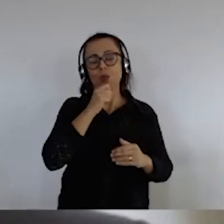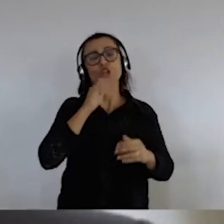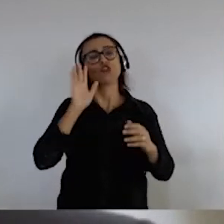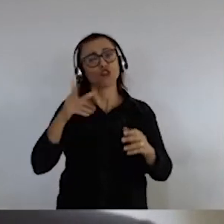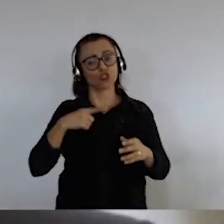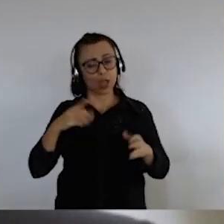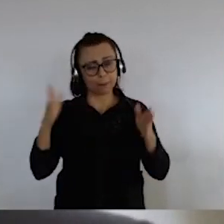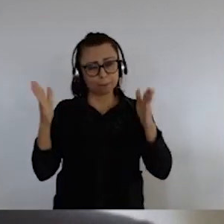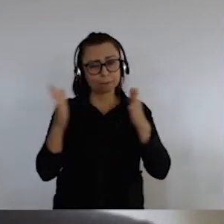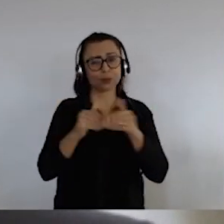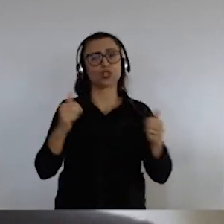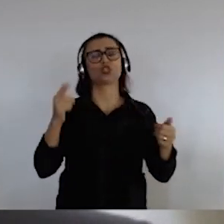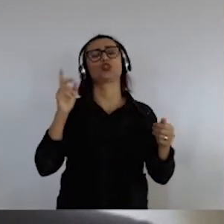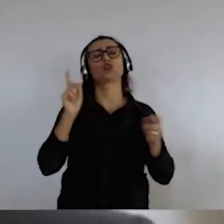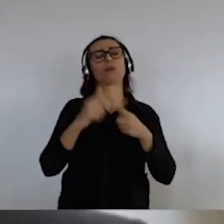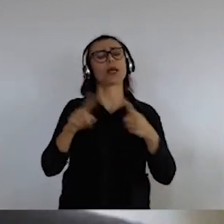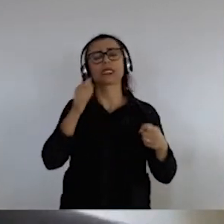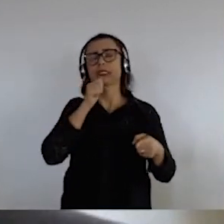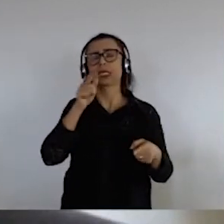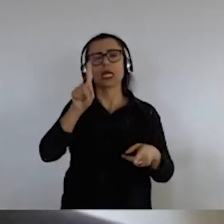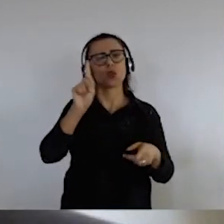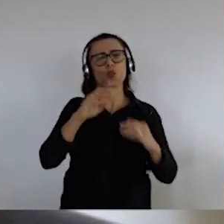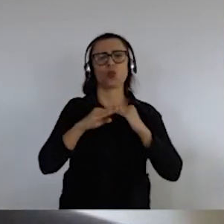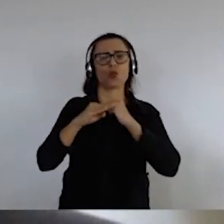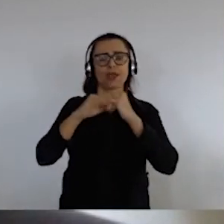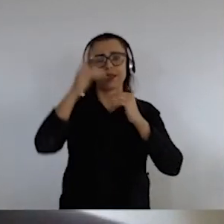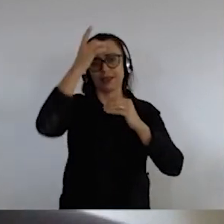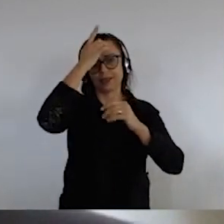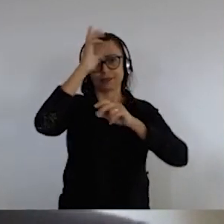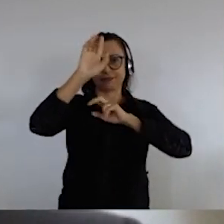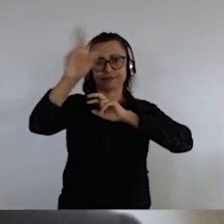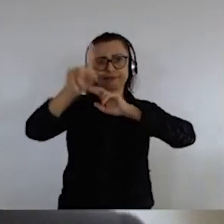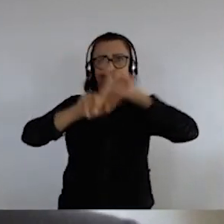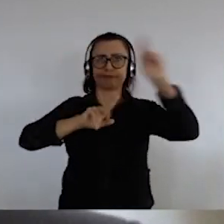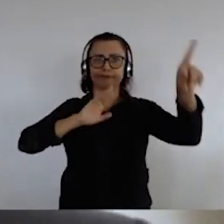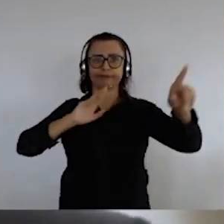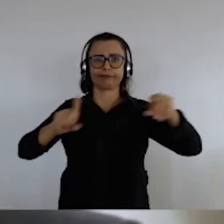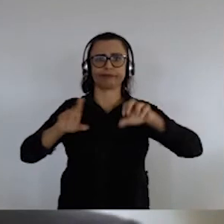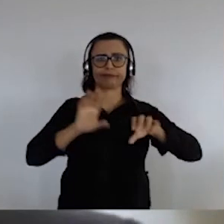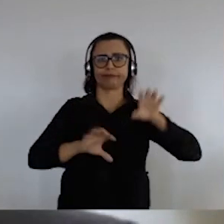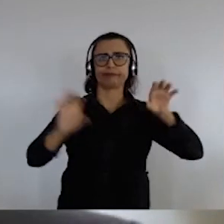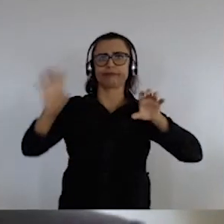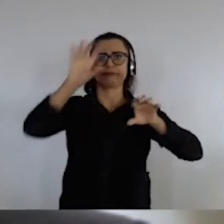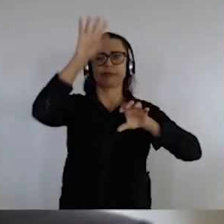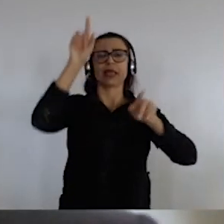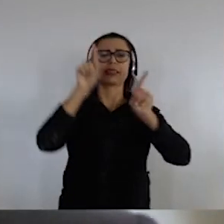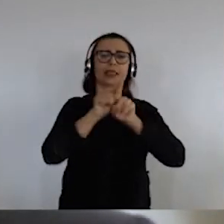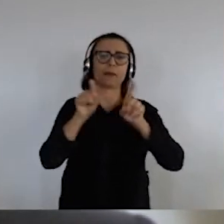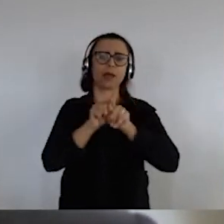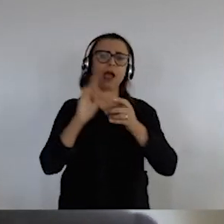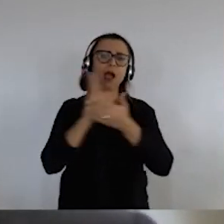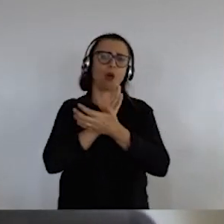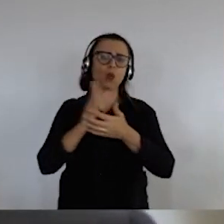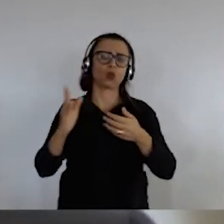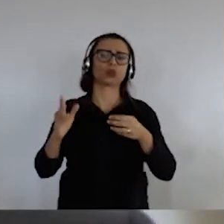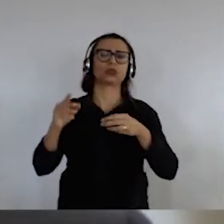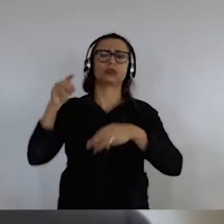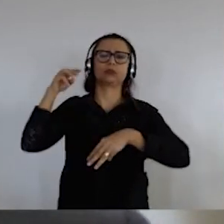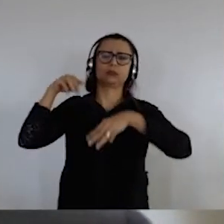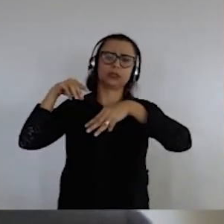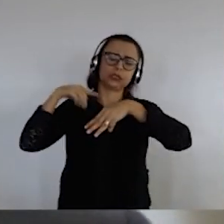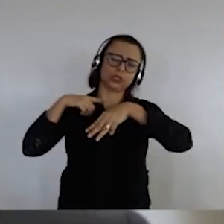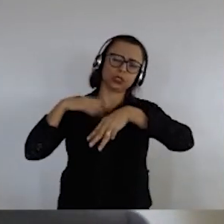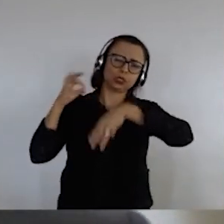há uma diferença de entendimento por parte de tribunais e por parte também de magistrados. Nós temos tido notícias